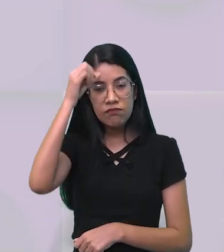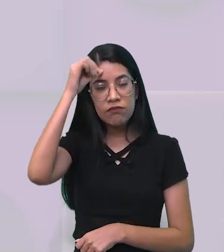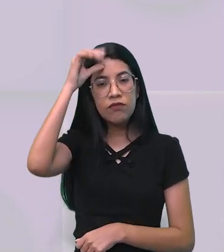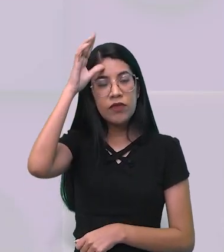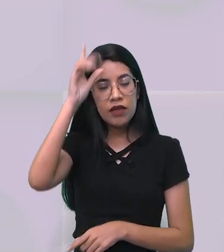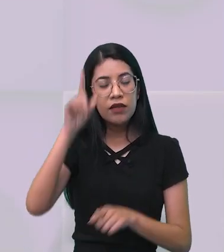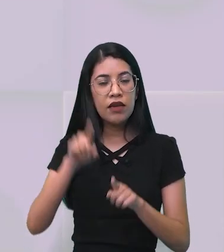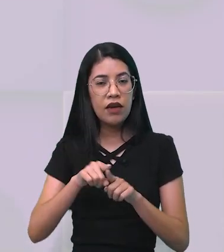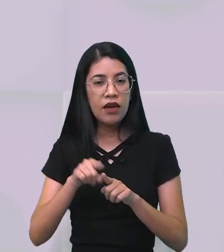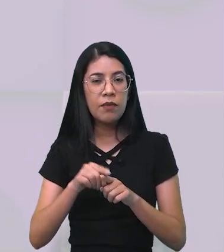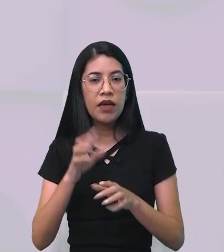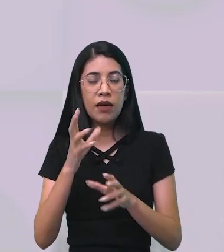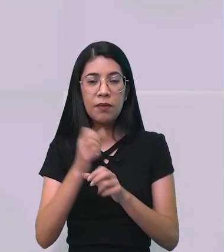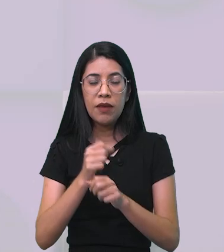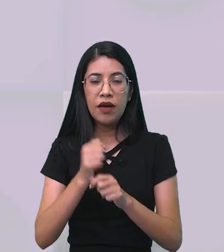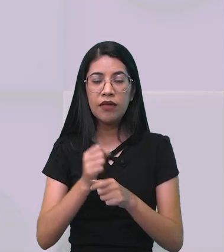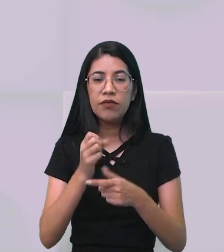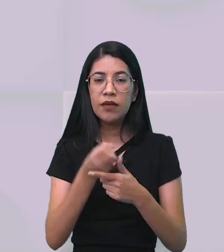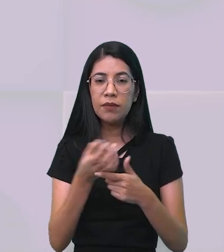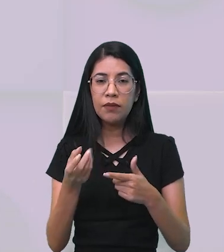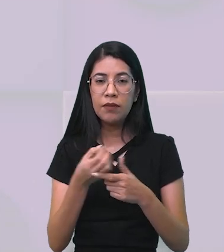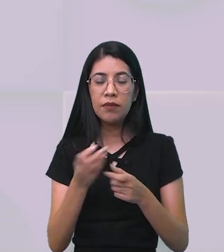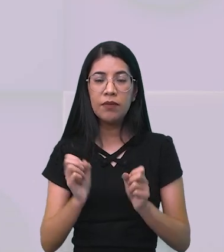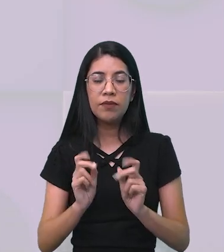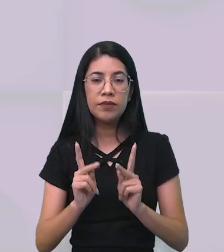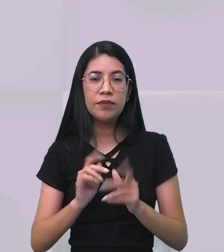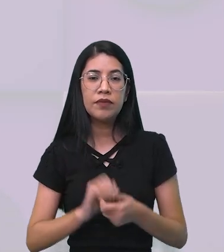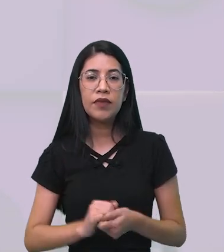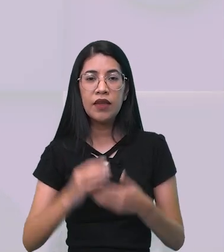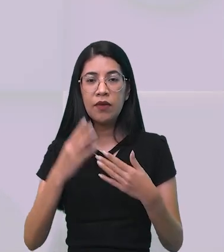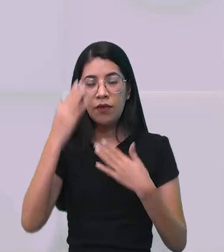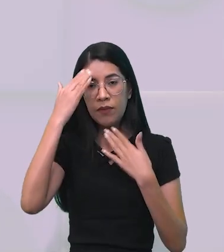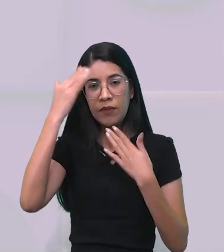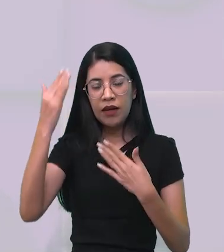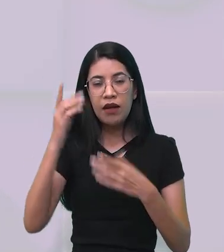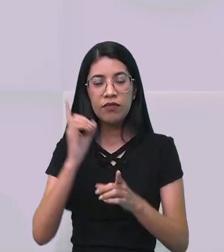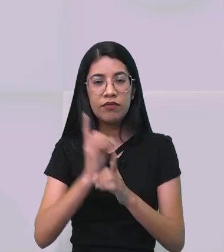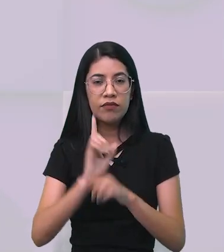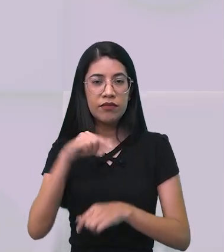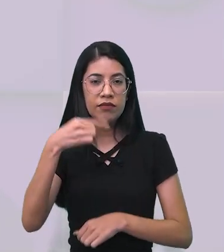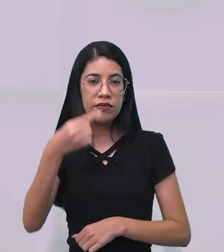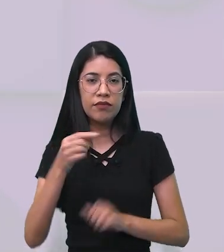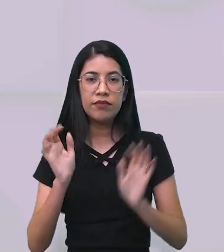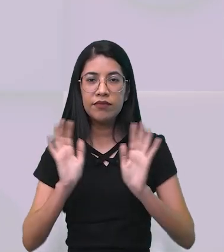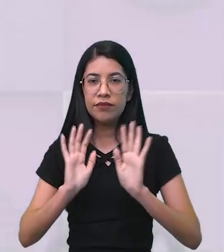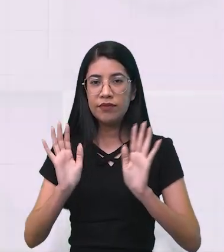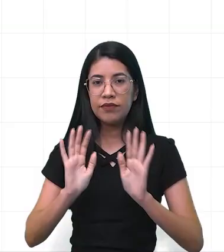álgebra e a linguagem algébrica, tá certo? Obrigado e até uma próxima!